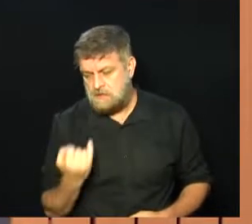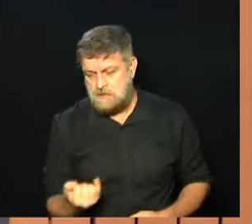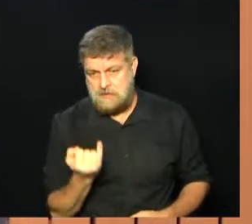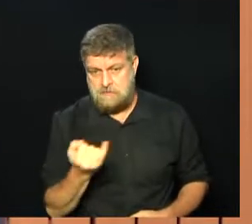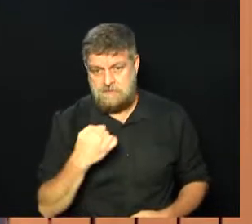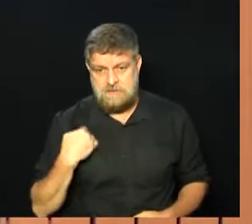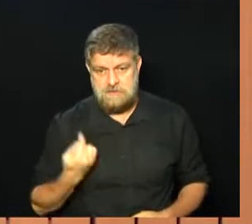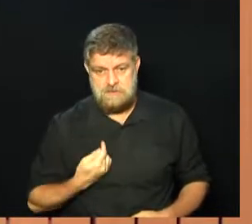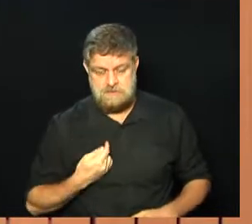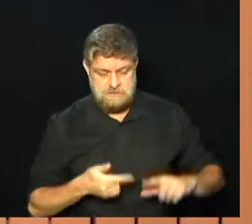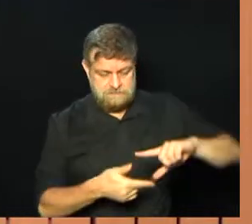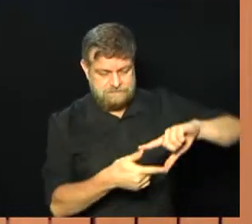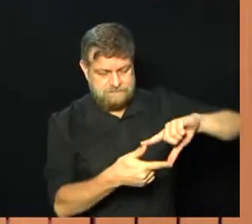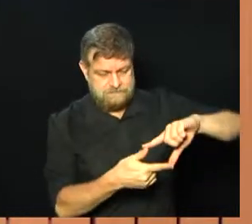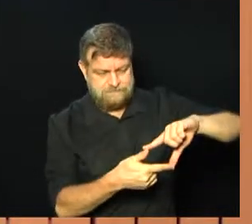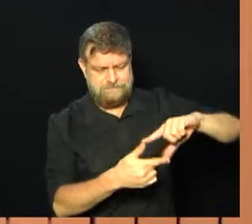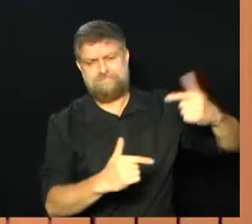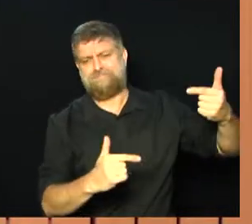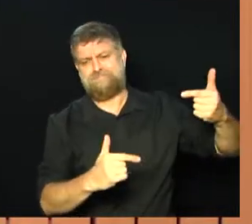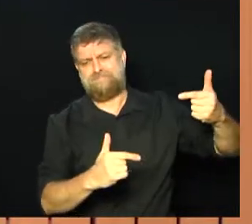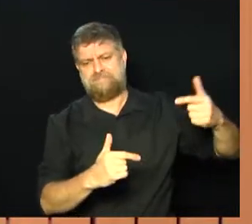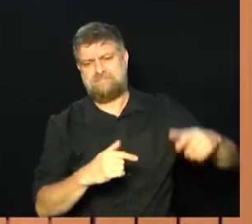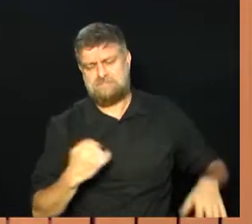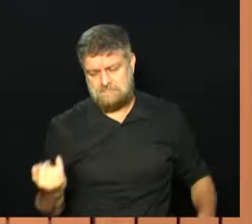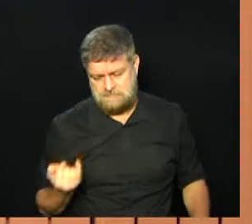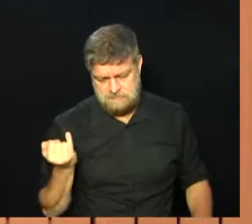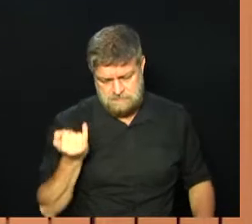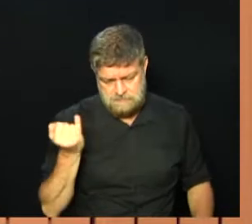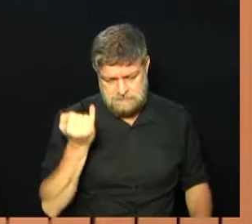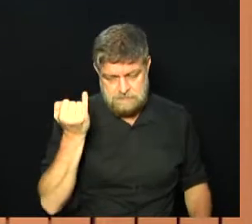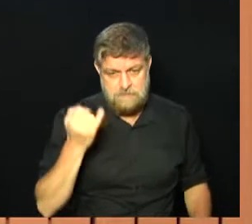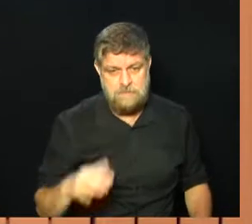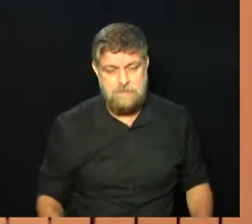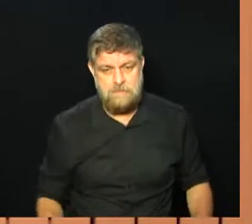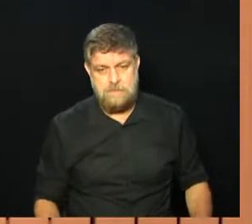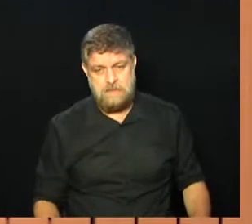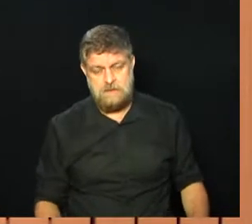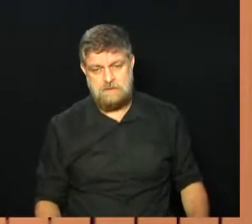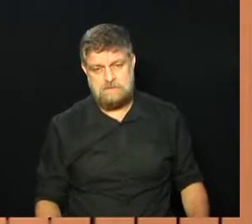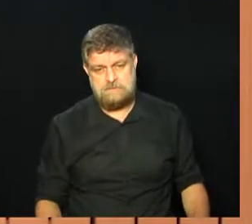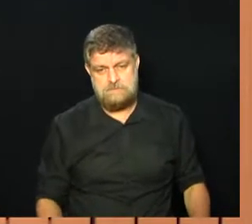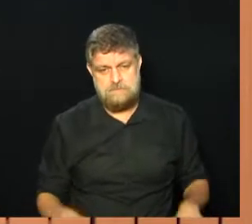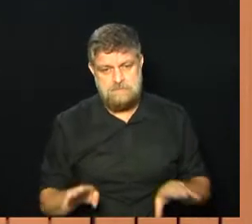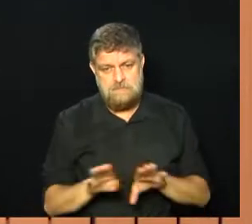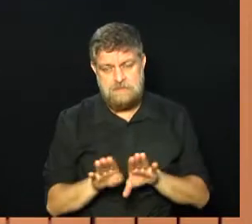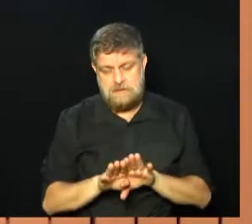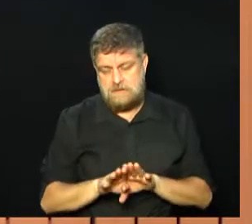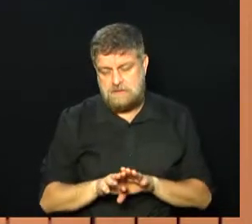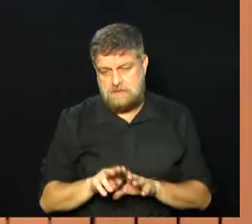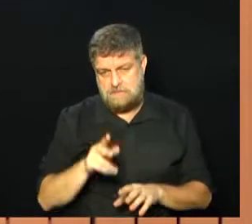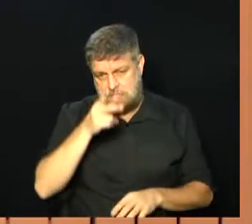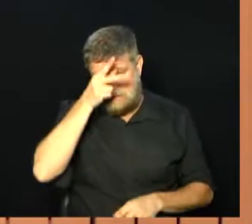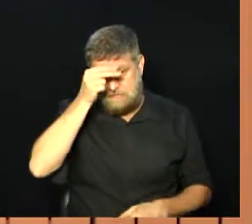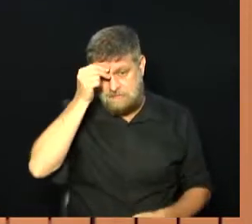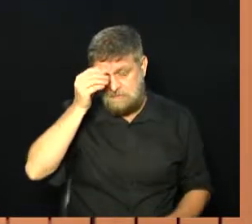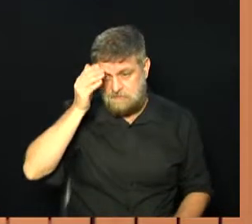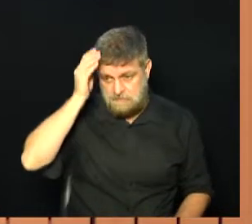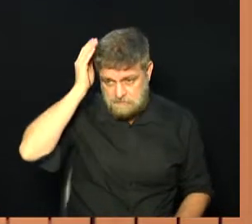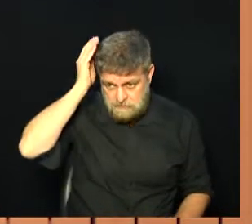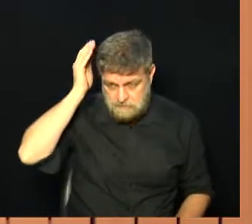quebrar paradigmas, isso sem sombra de dúvidas. E fica aqui também, prefeito,